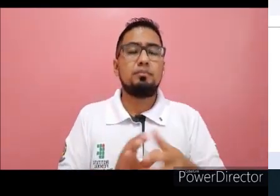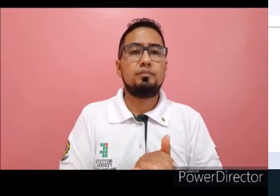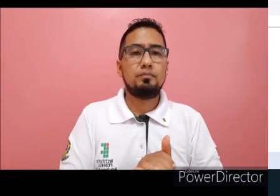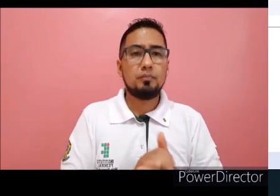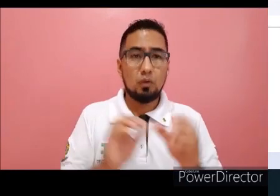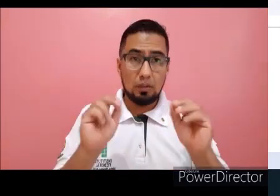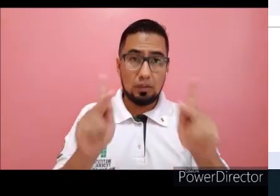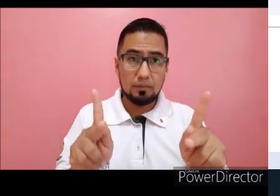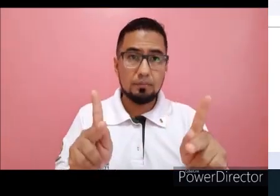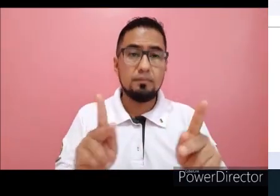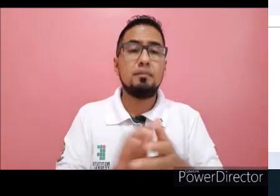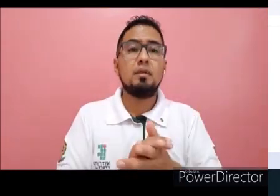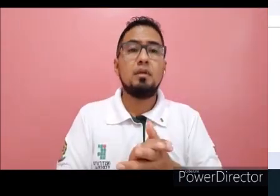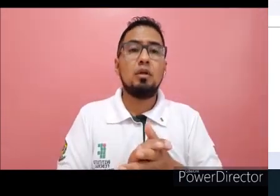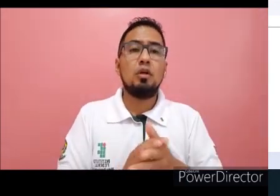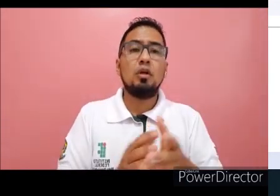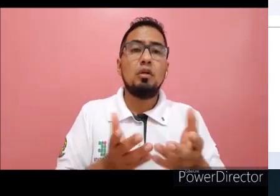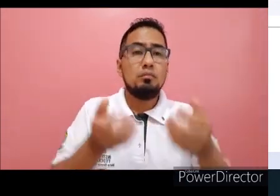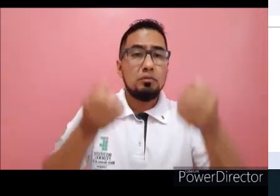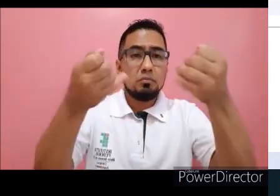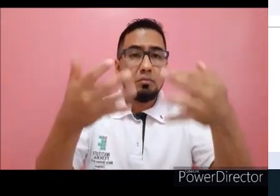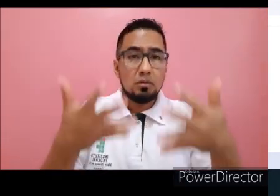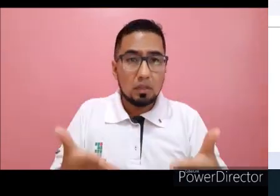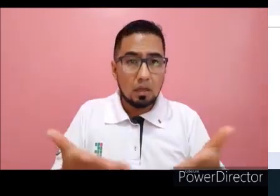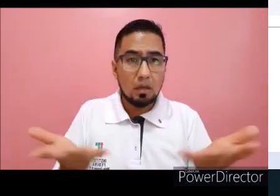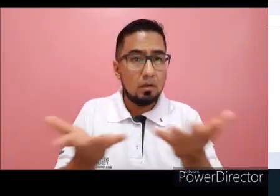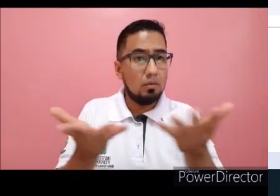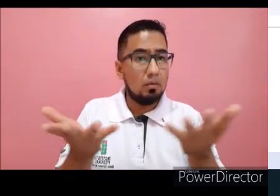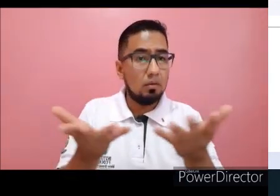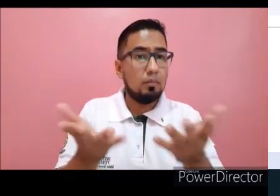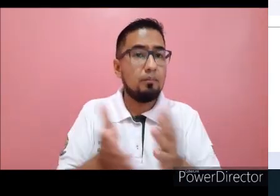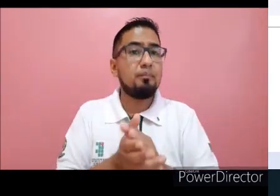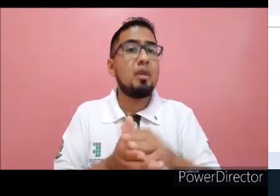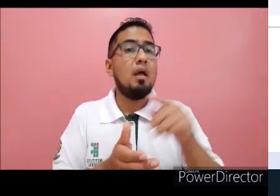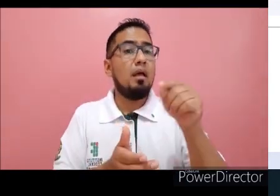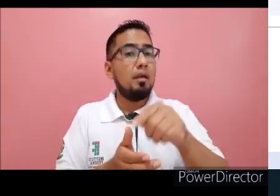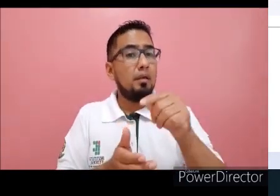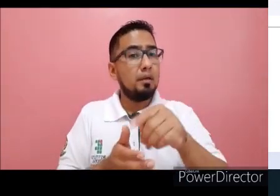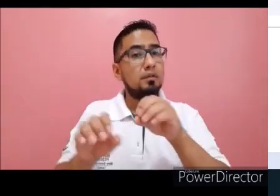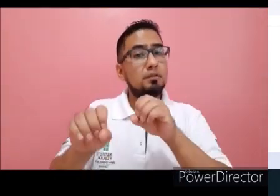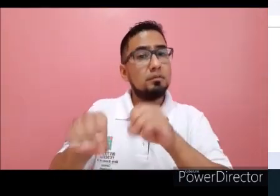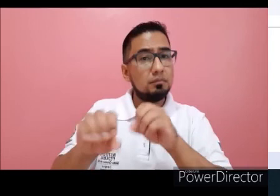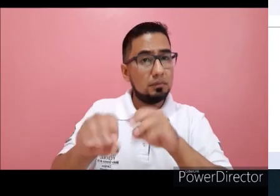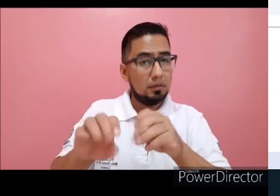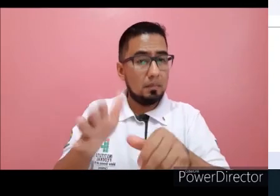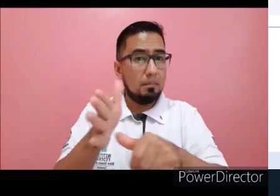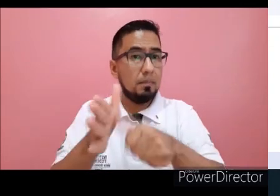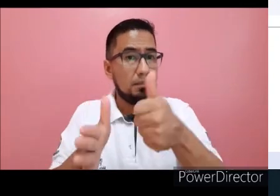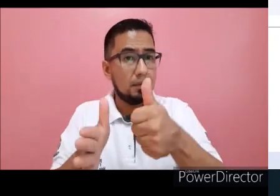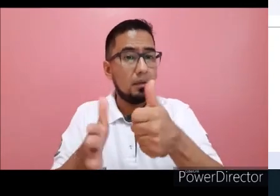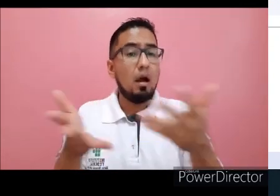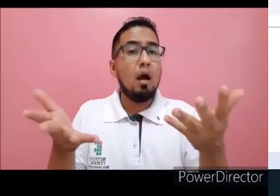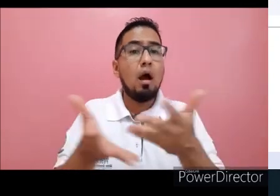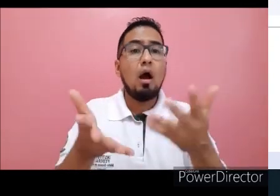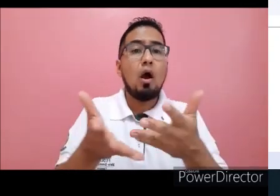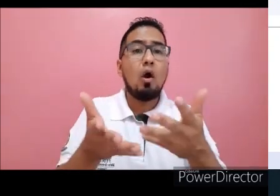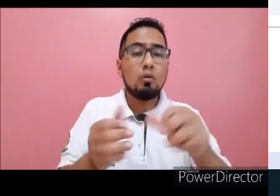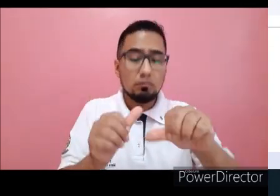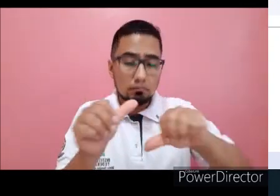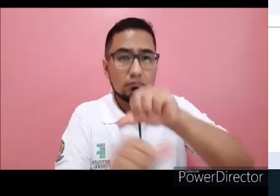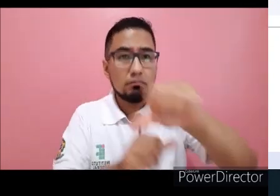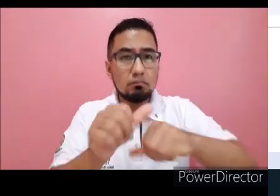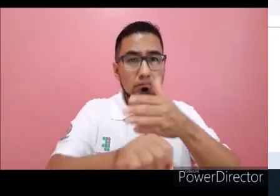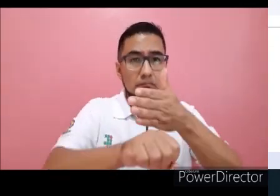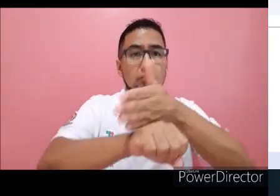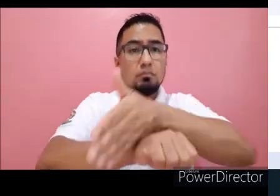beleza? Bom, pessoal, é isso aí que eu tenho para falar sobre pacote. Eu tive que falar sobre isso primeiro, porque agora eu vou